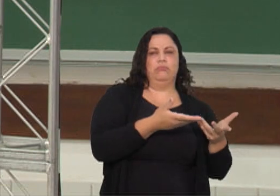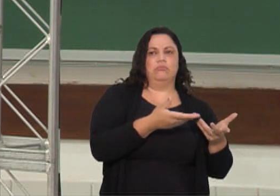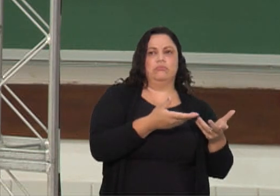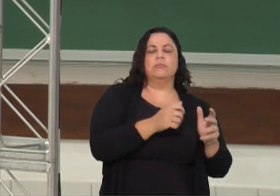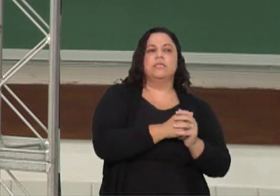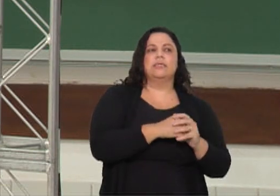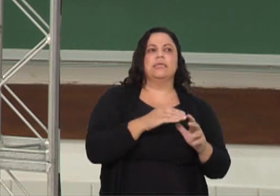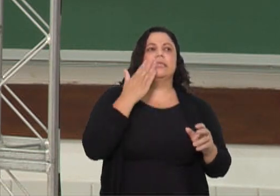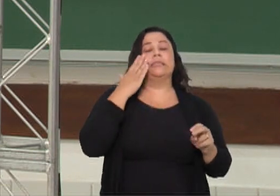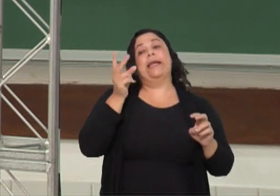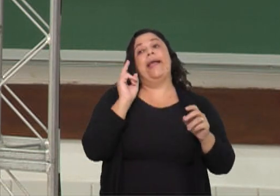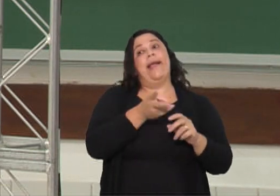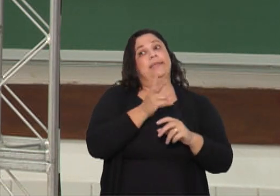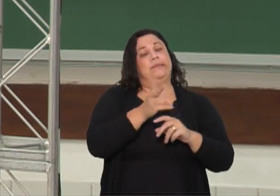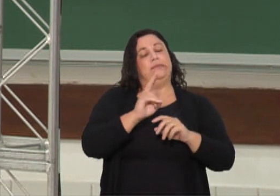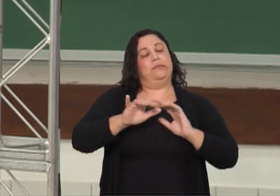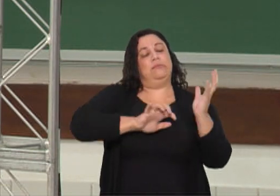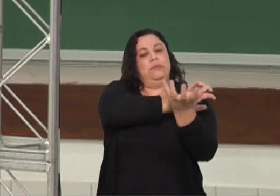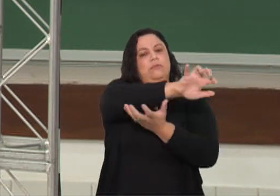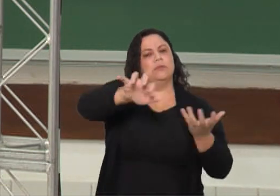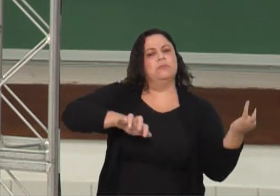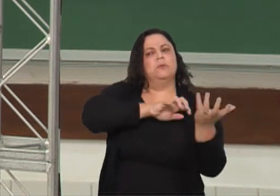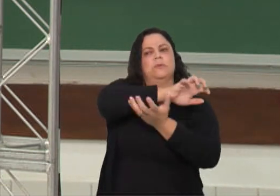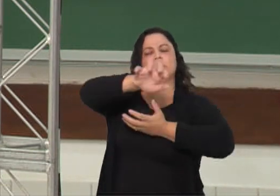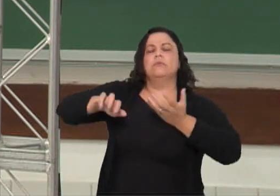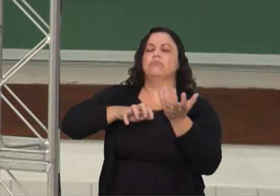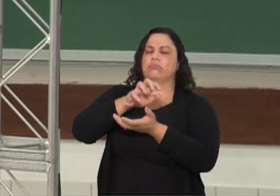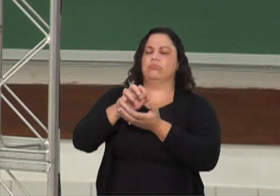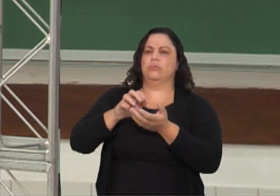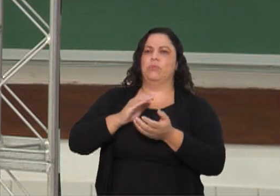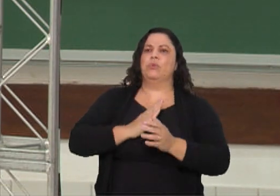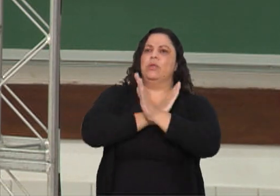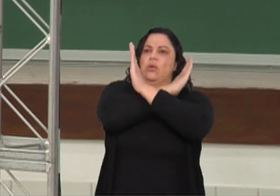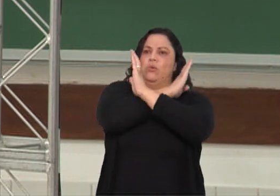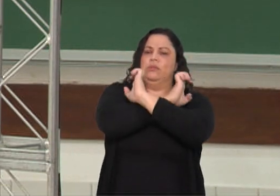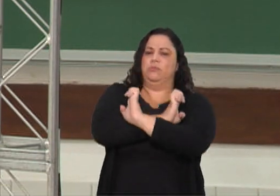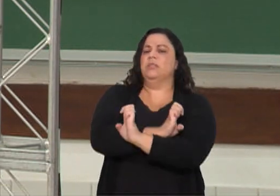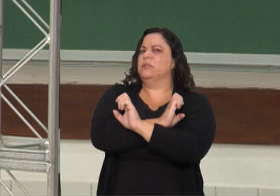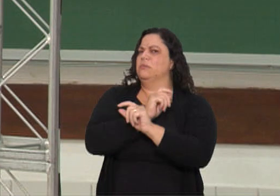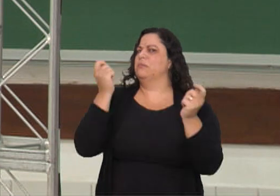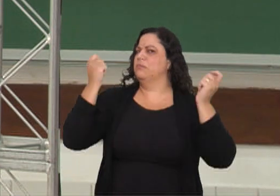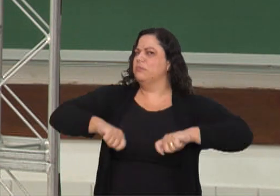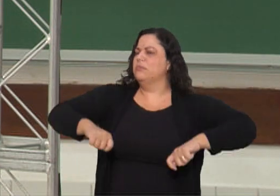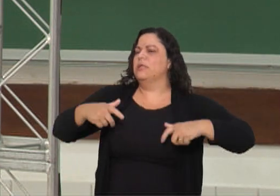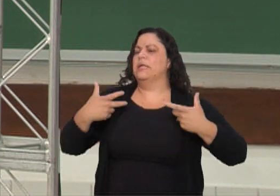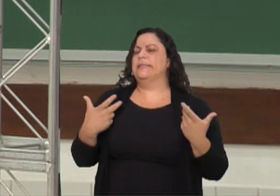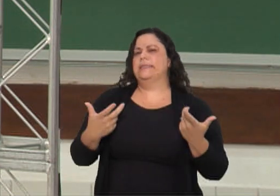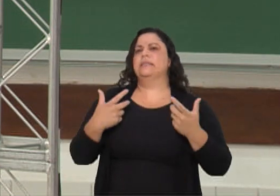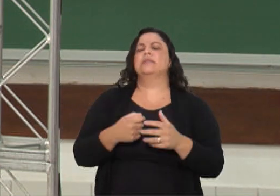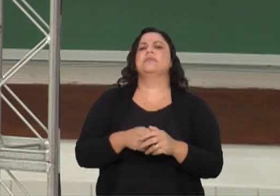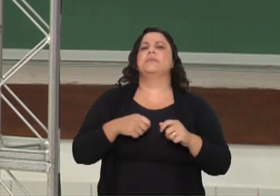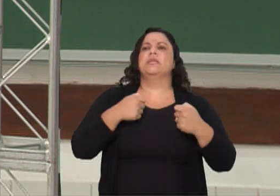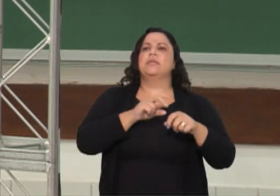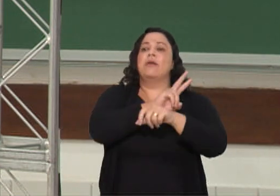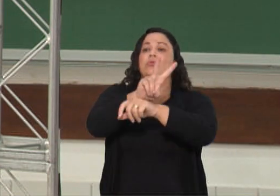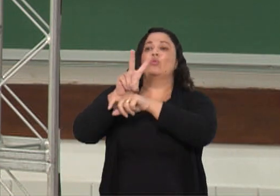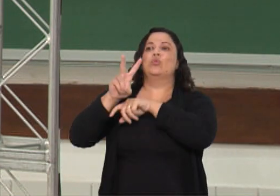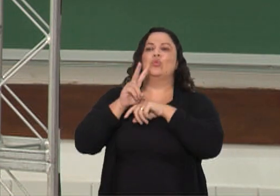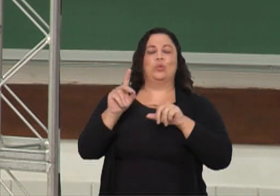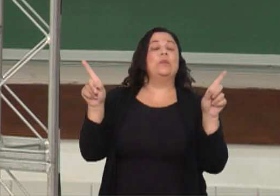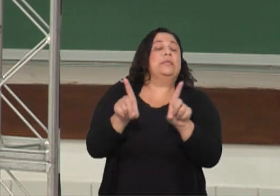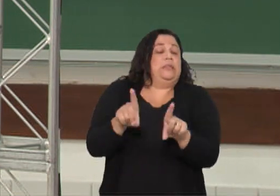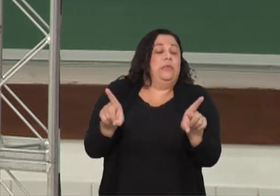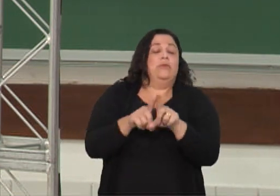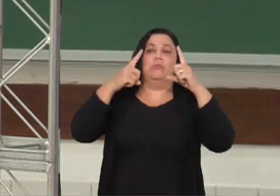porque aconteciam sempre várias revoltas. Os espartanos precisavam, não somente através de alguns tipos de proteções, mas também através